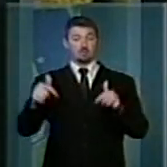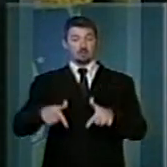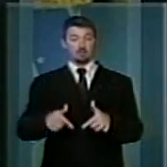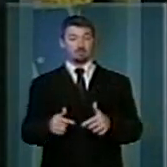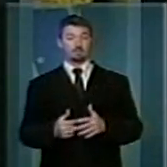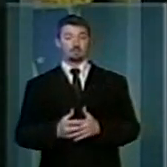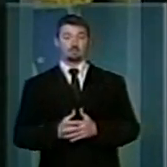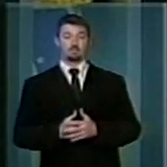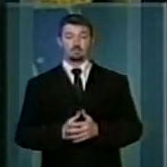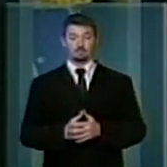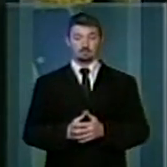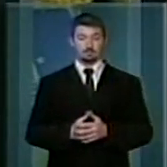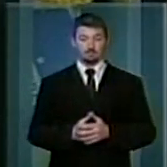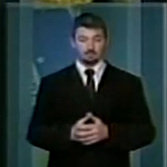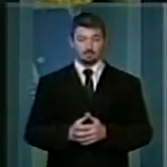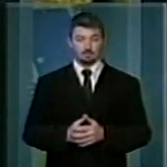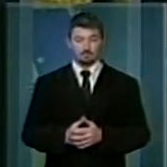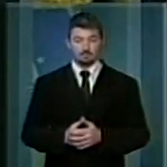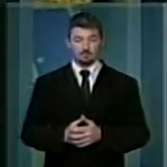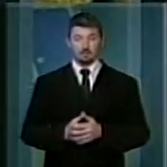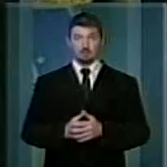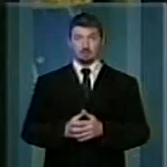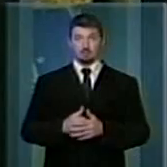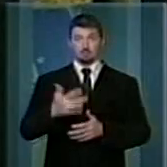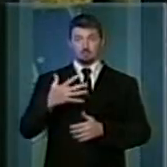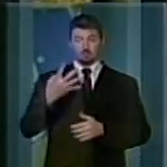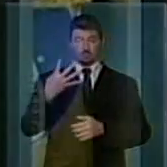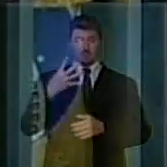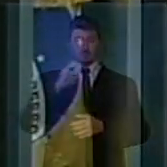na medida que estão depositados